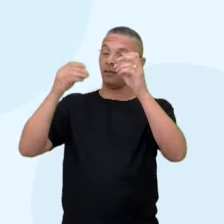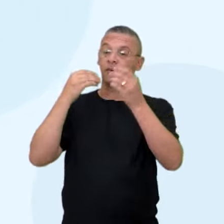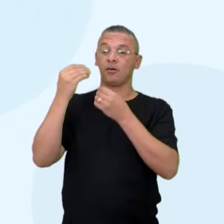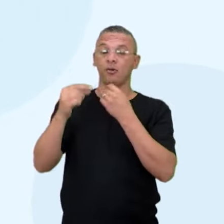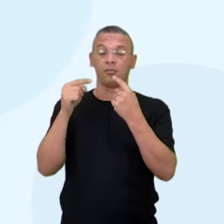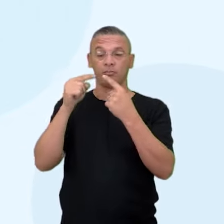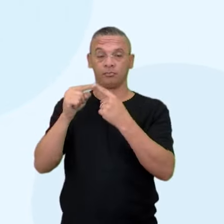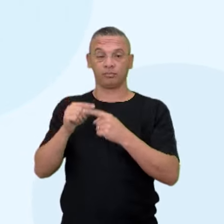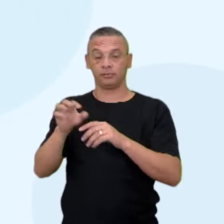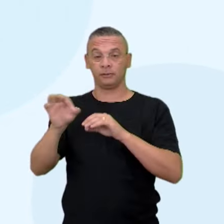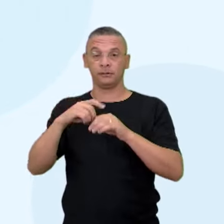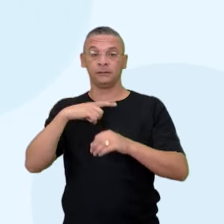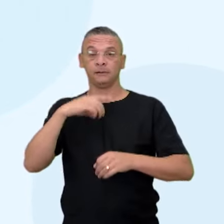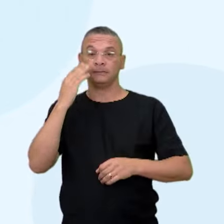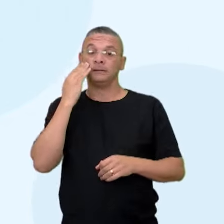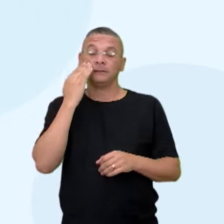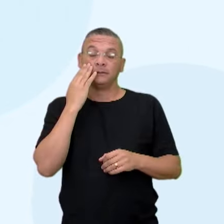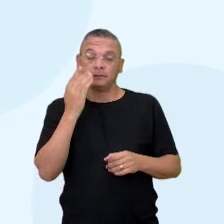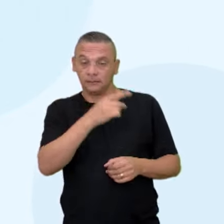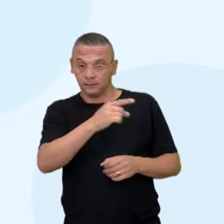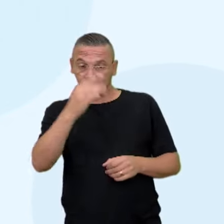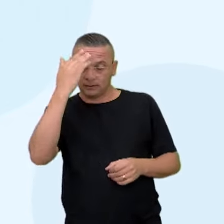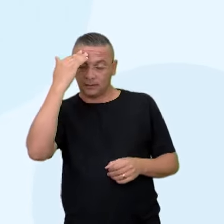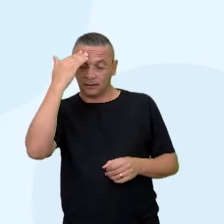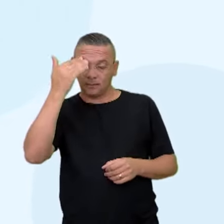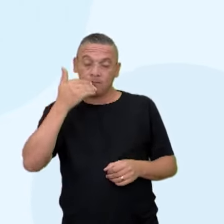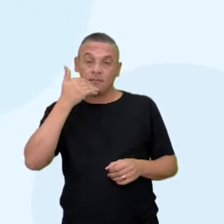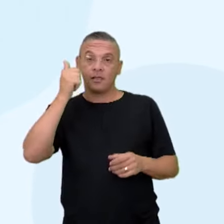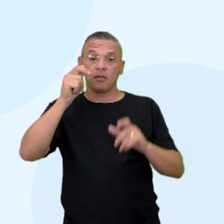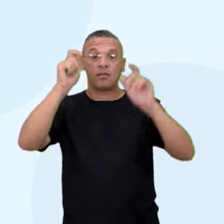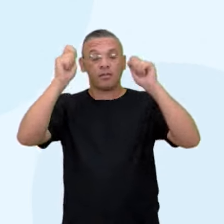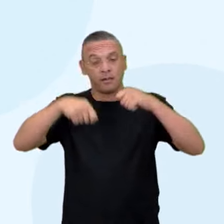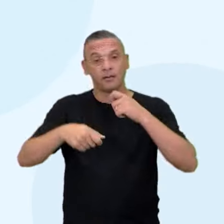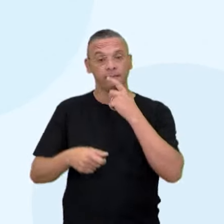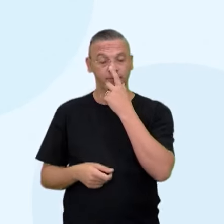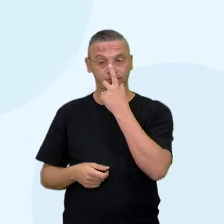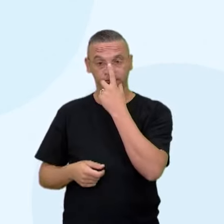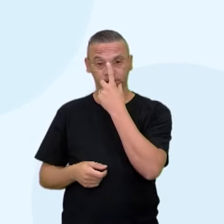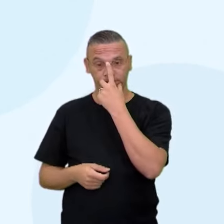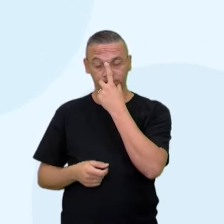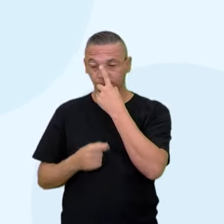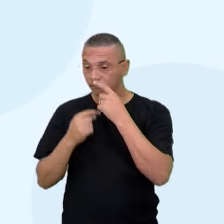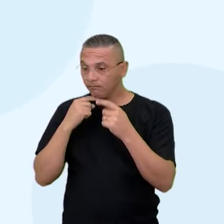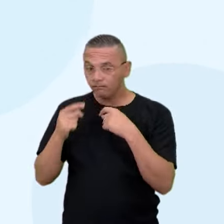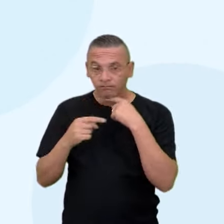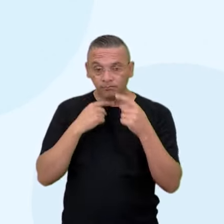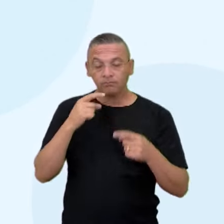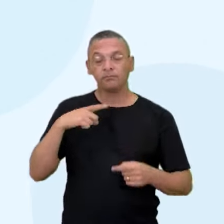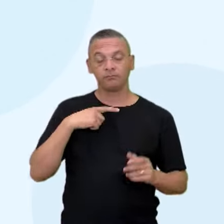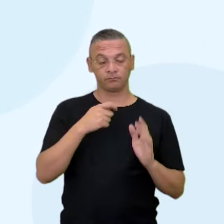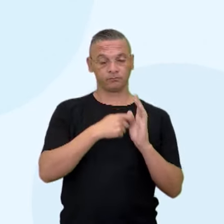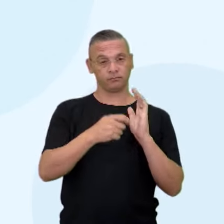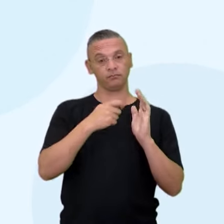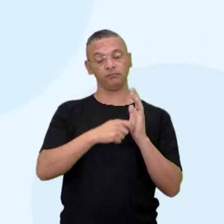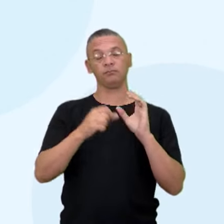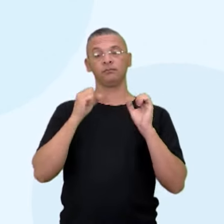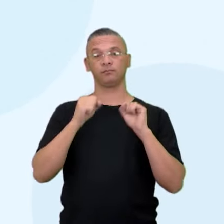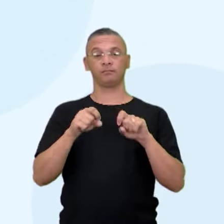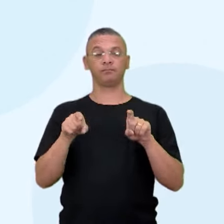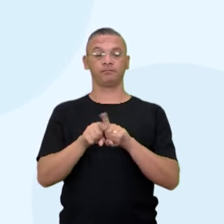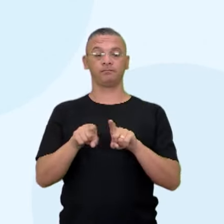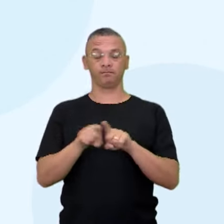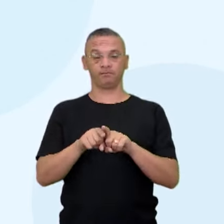você está lendo, se está sendo para você entender melhor. E teve dúvida, faça anotações, né? Vai fazendo as